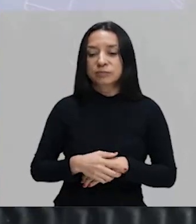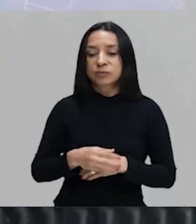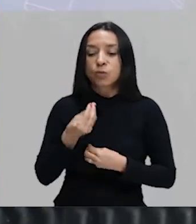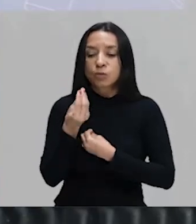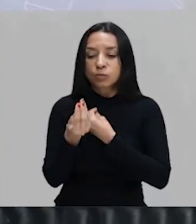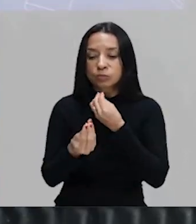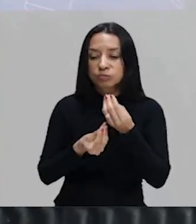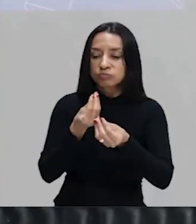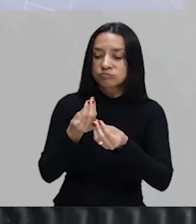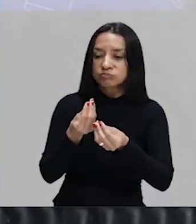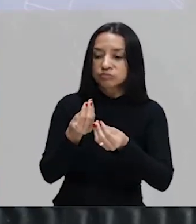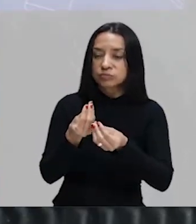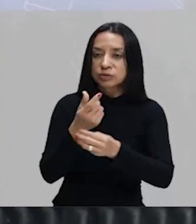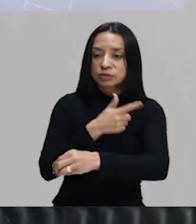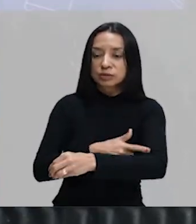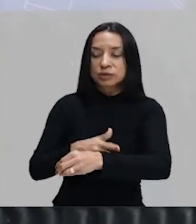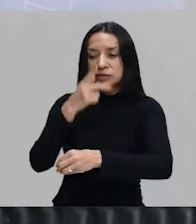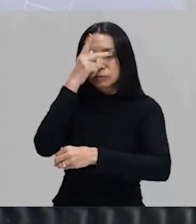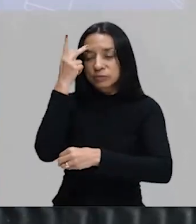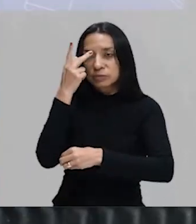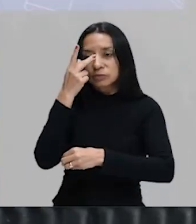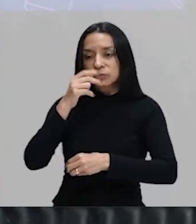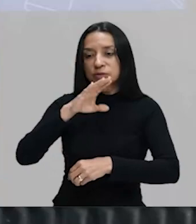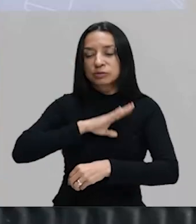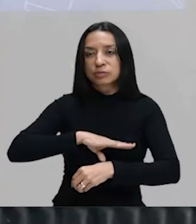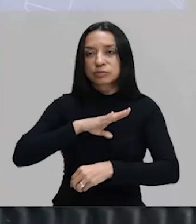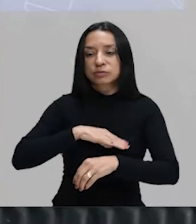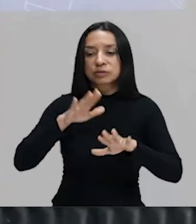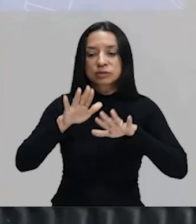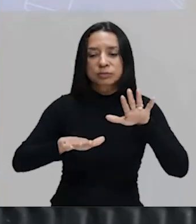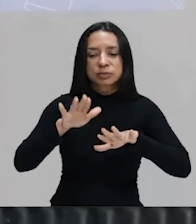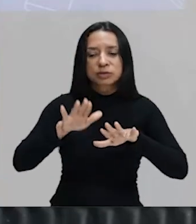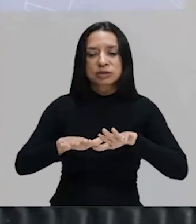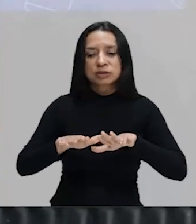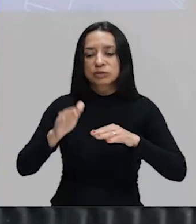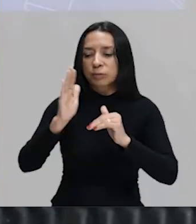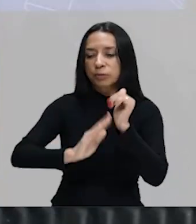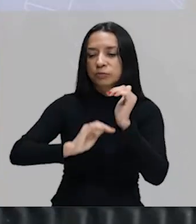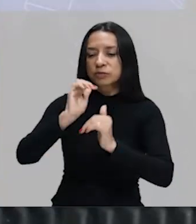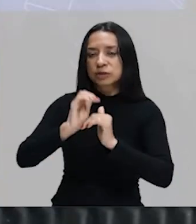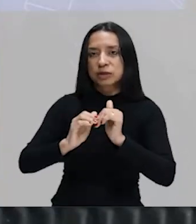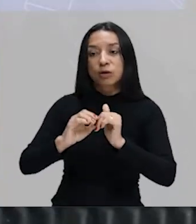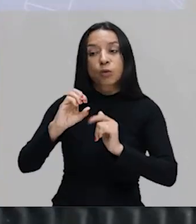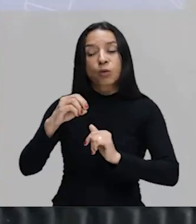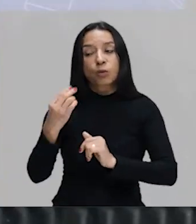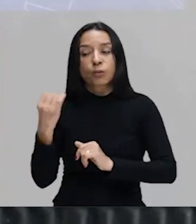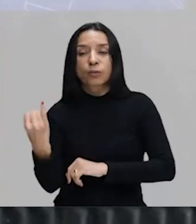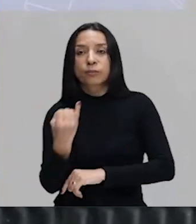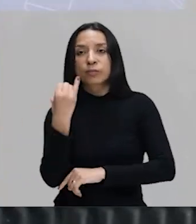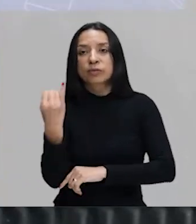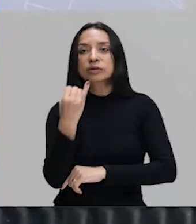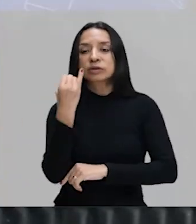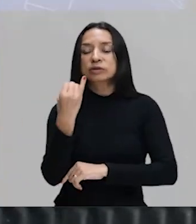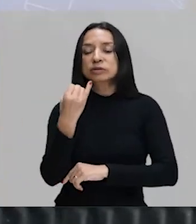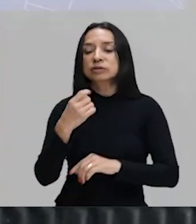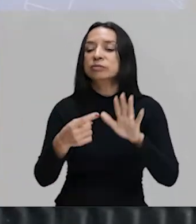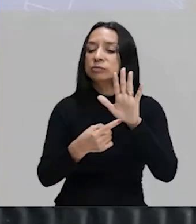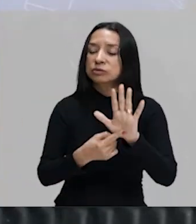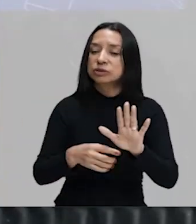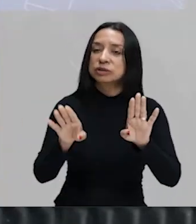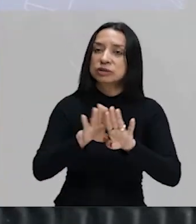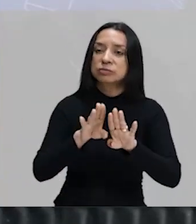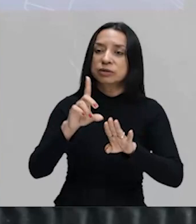de tratar as pessoas no português, tá? Dependendo do seu cargo, dependendo da sua importância, tá? Eu trouxe também